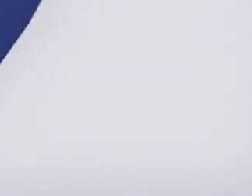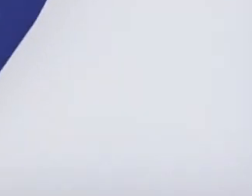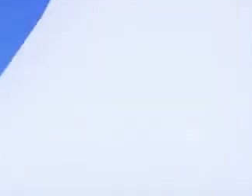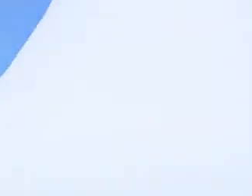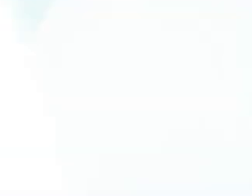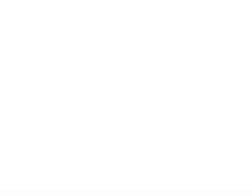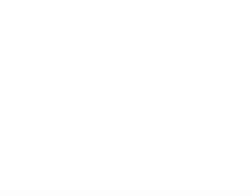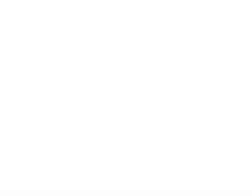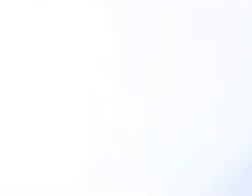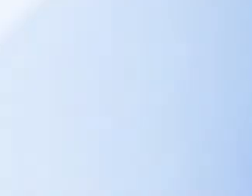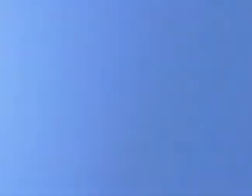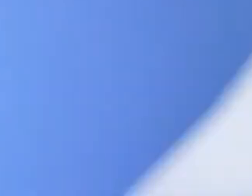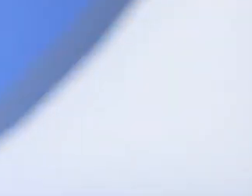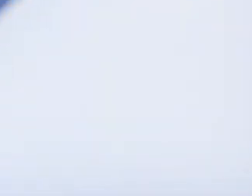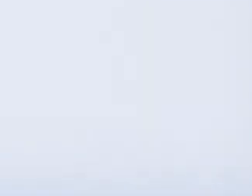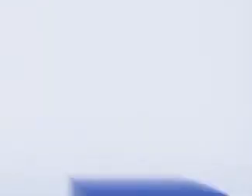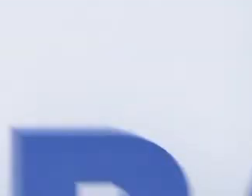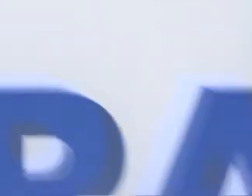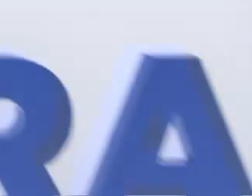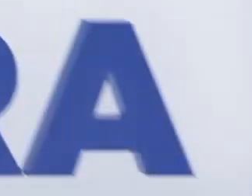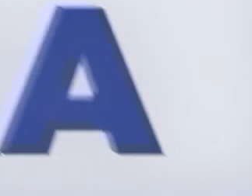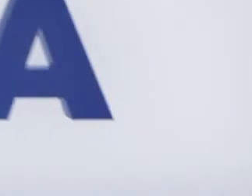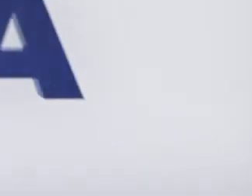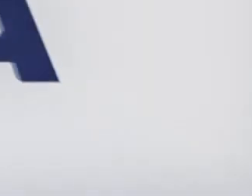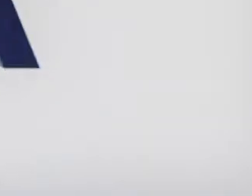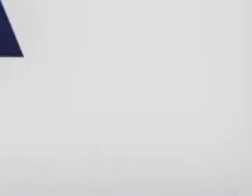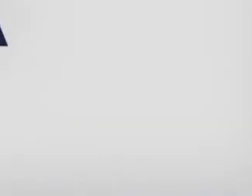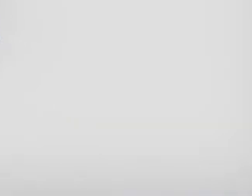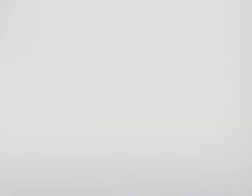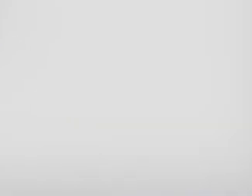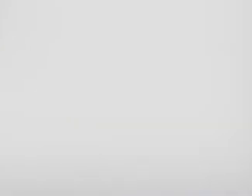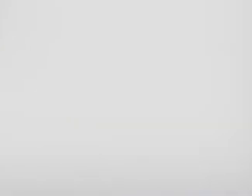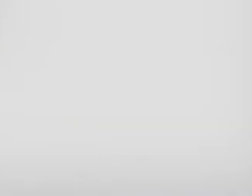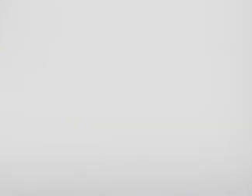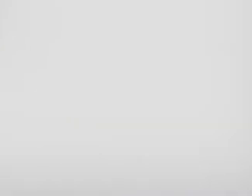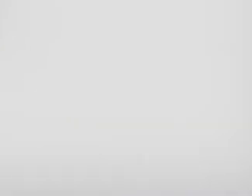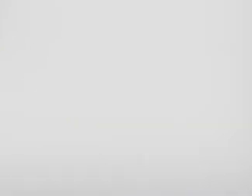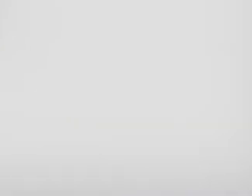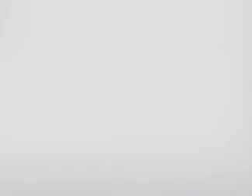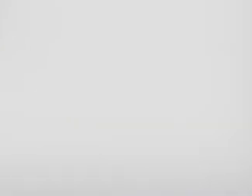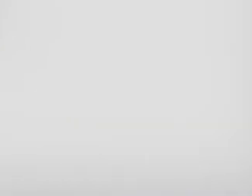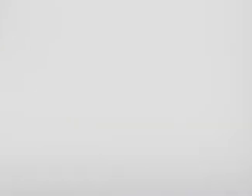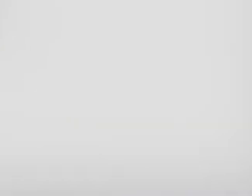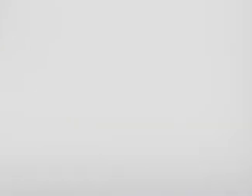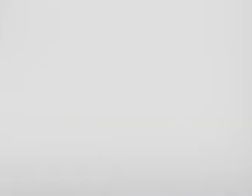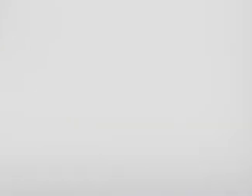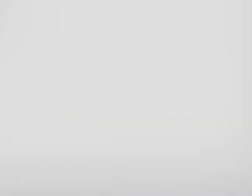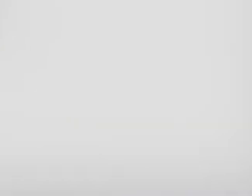TV Câmara, Campinas.